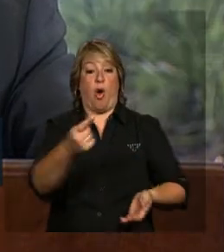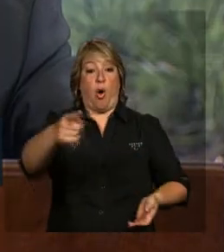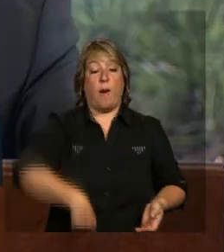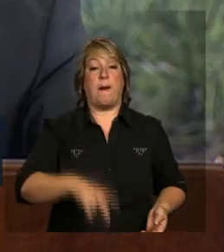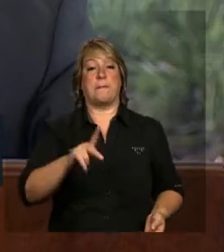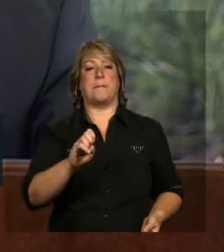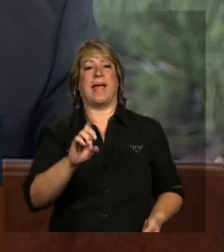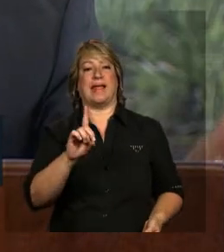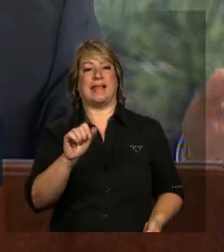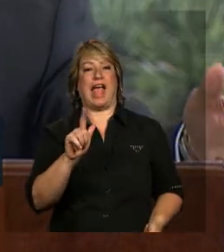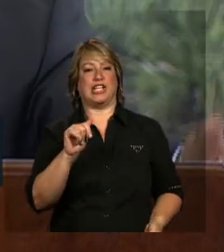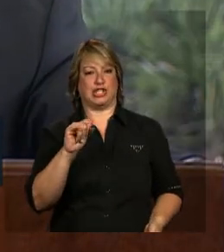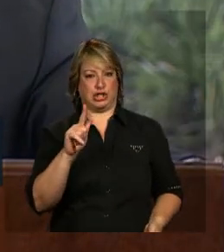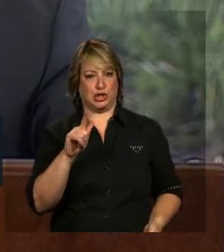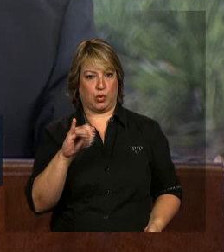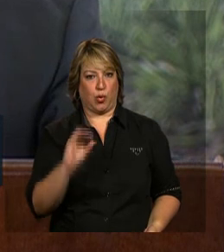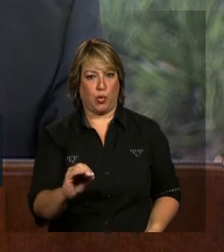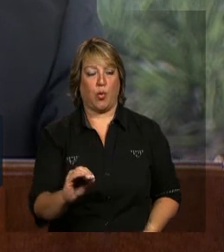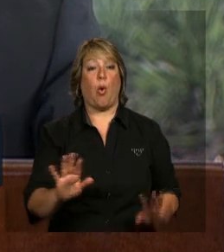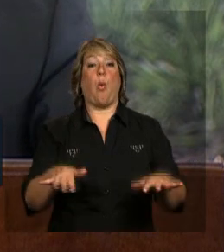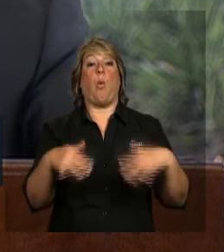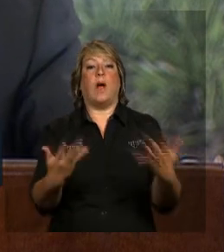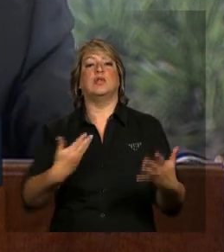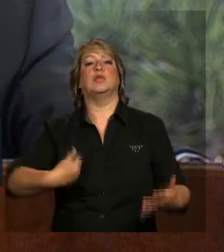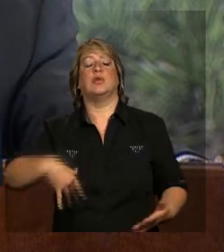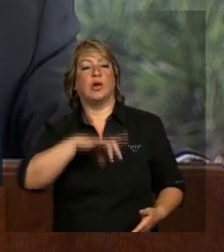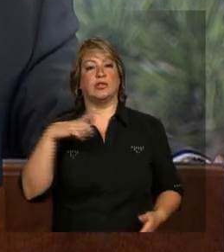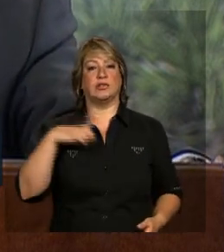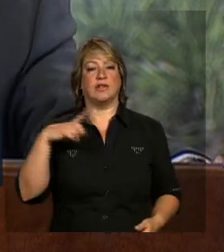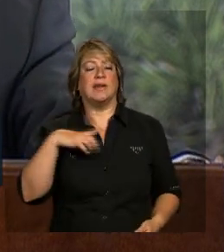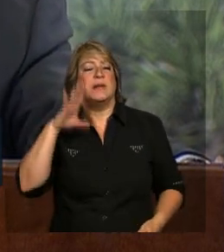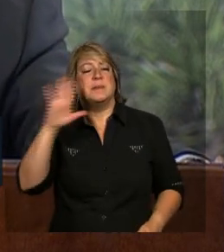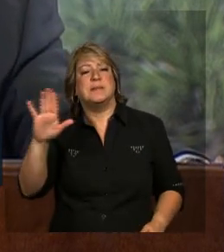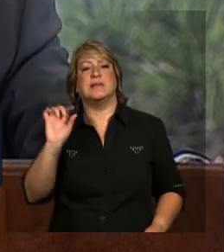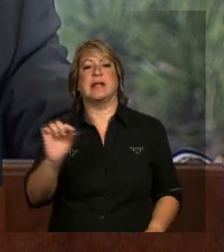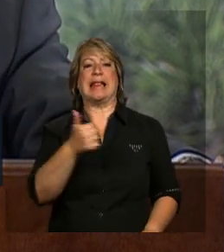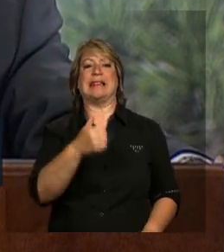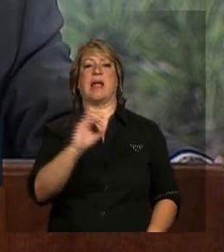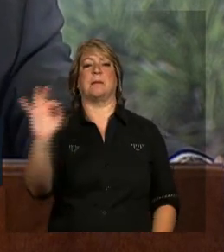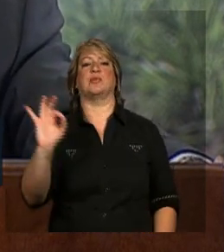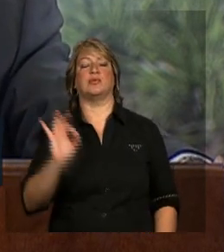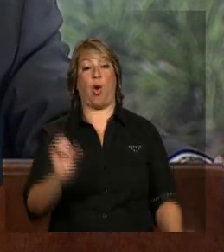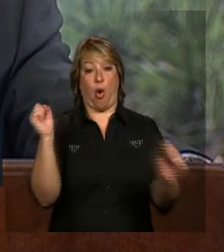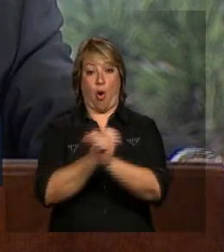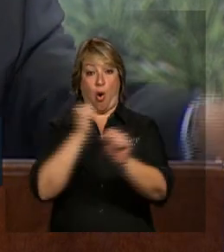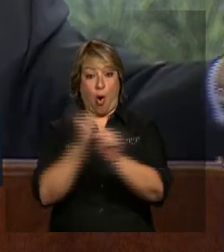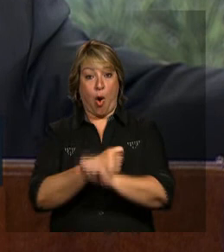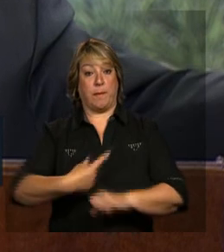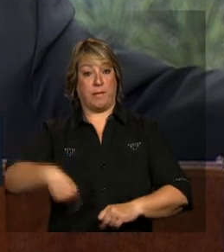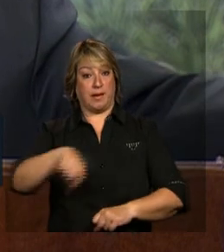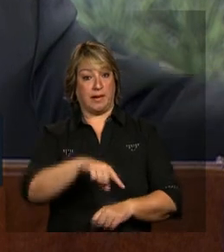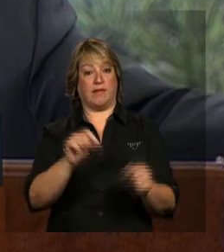cobrar pedágio Quando tivermos pelo menos dez porcento das obras de